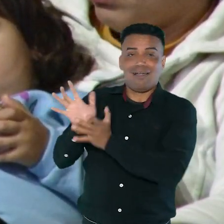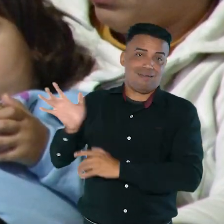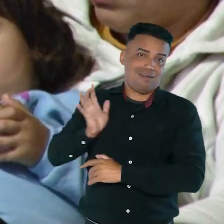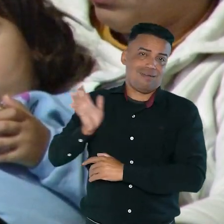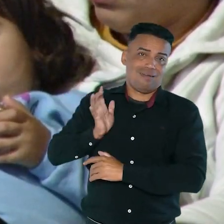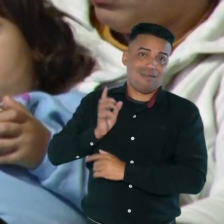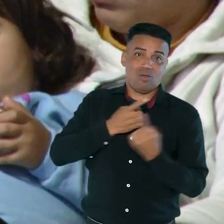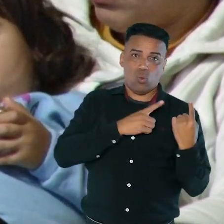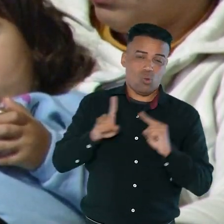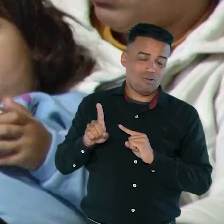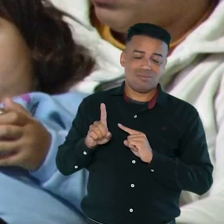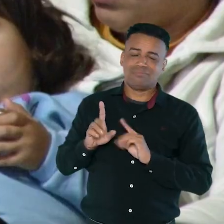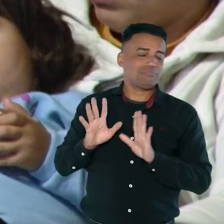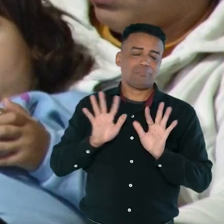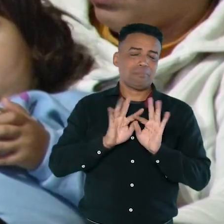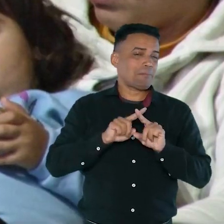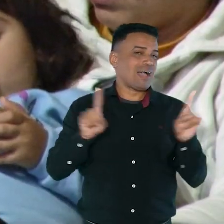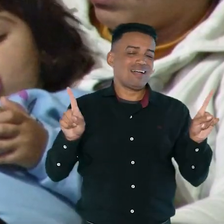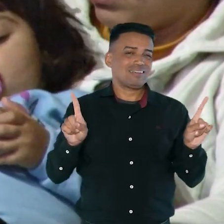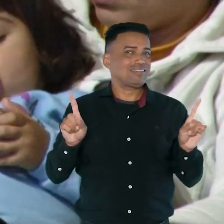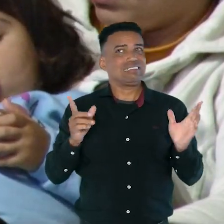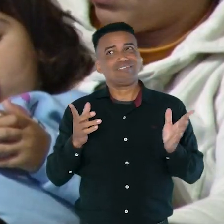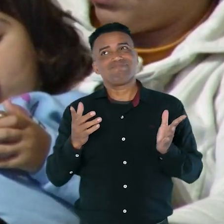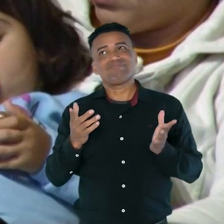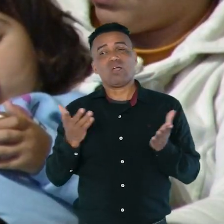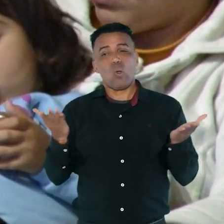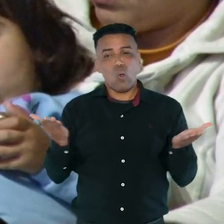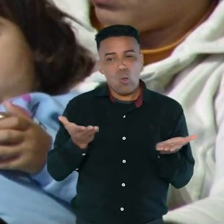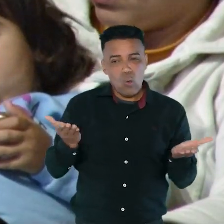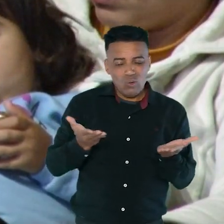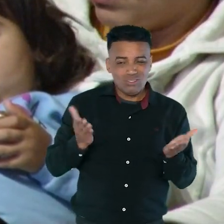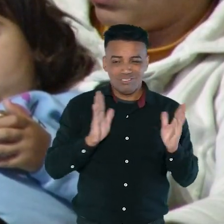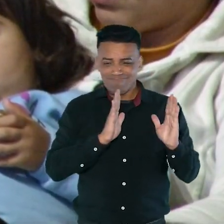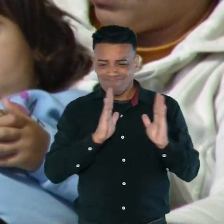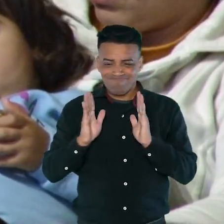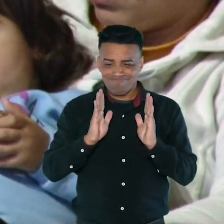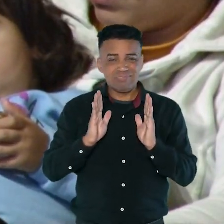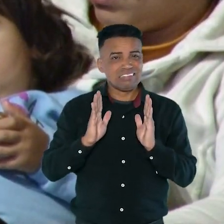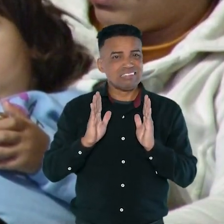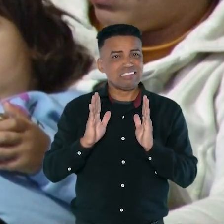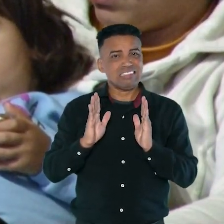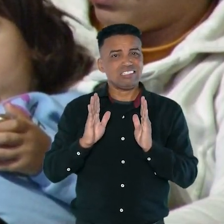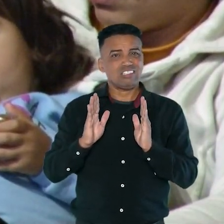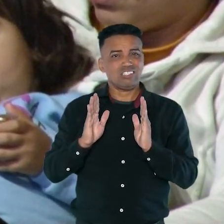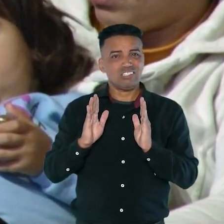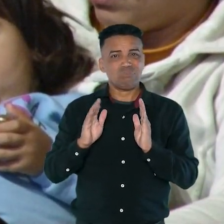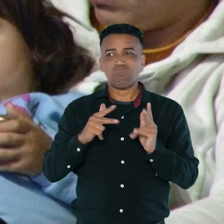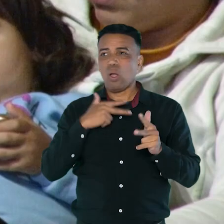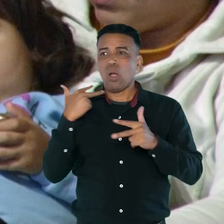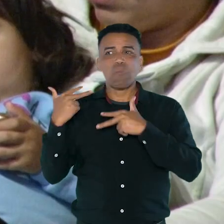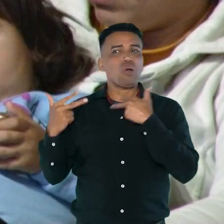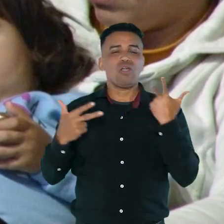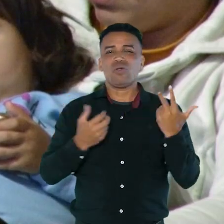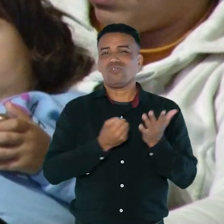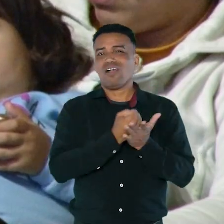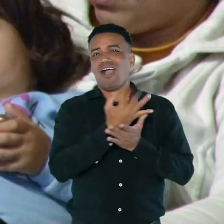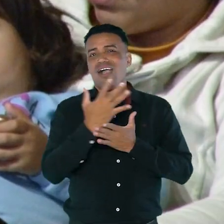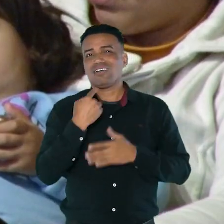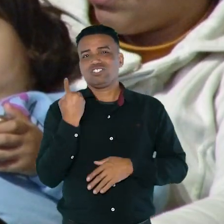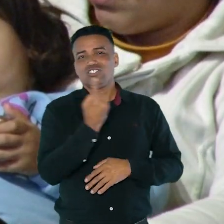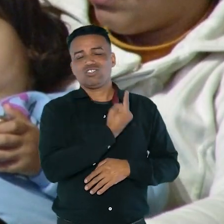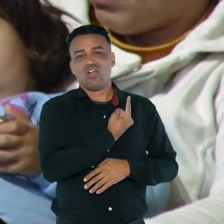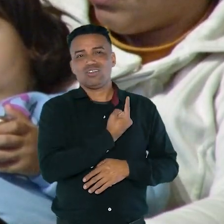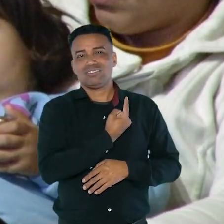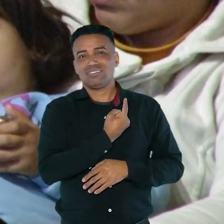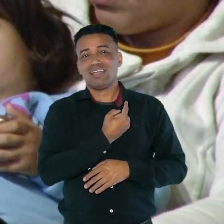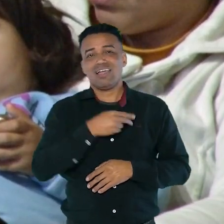lado, enfim. Só que, nesse momento, eu sinto que levaram muitos de nós. É um pouco do